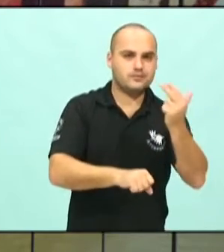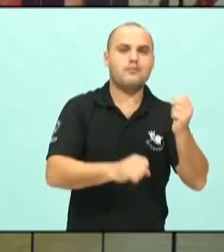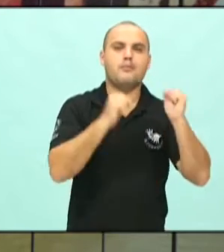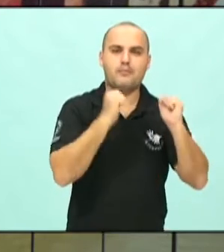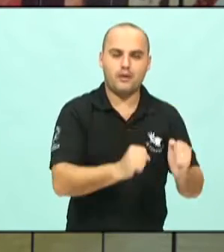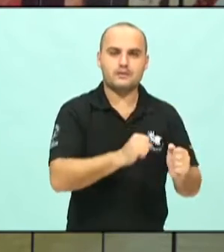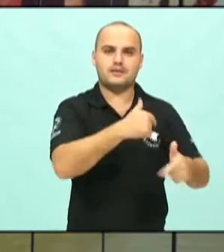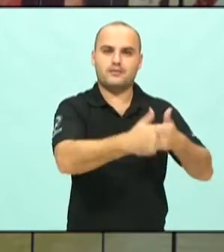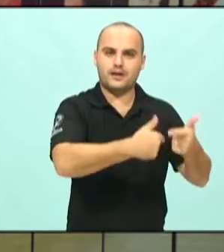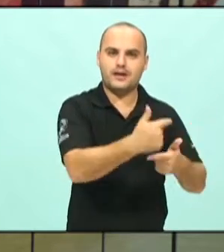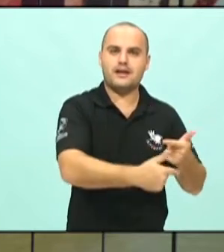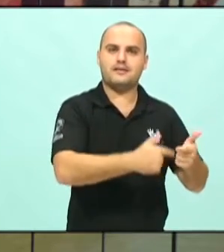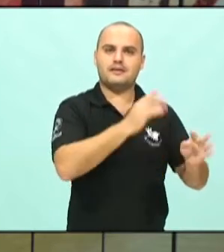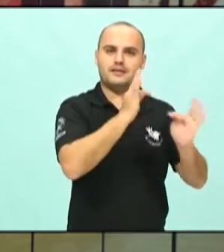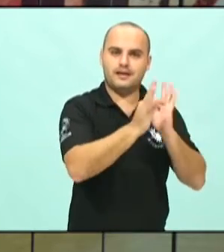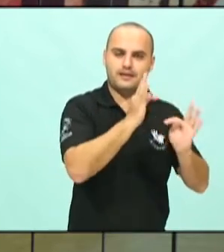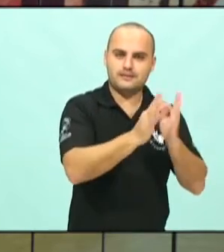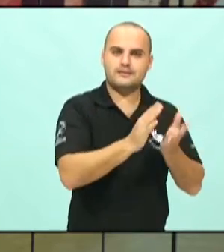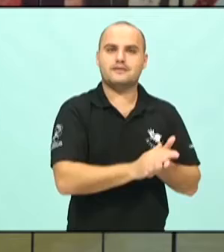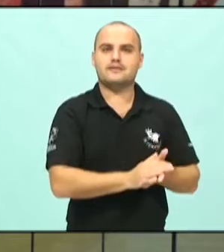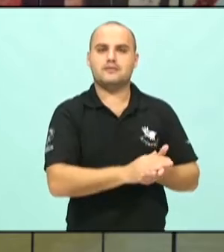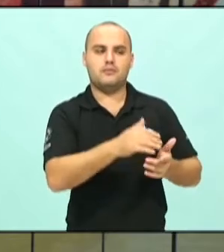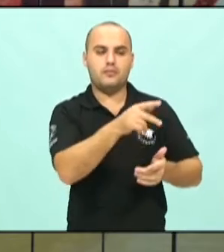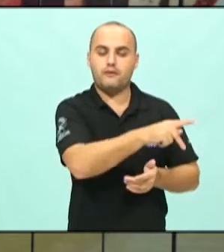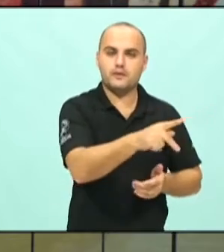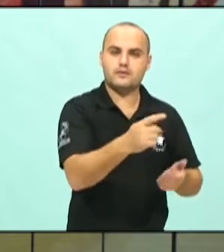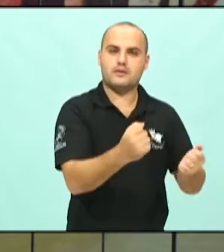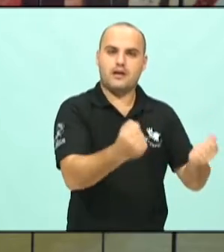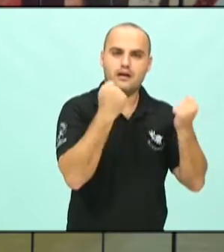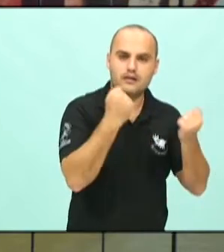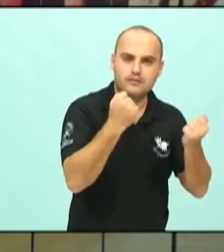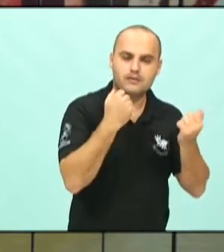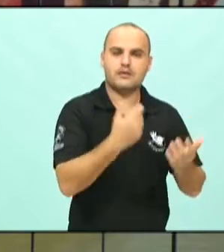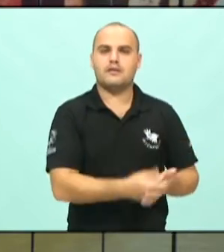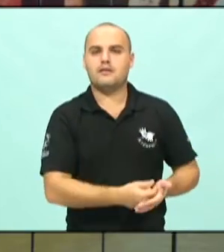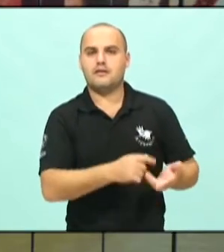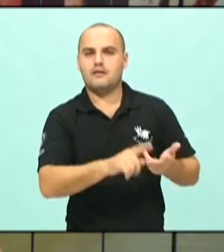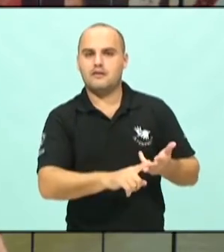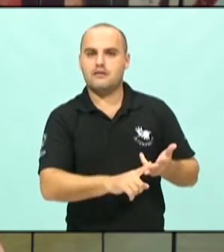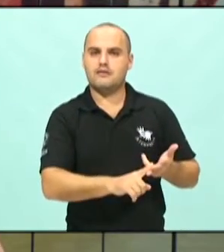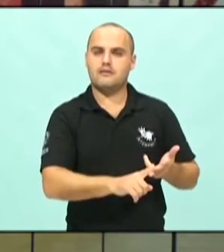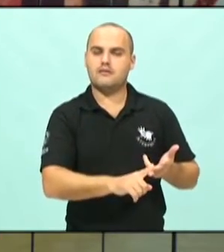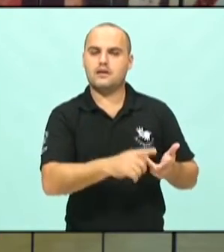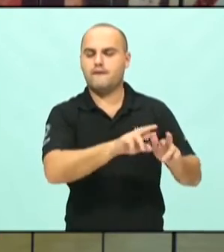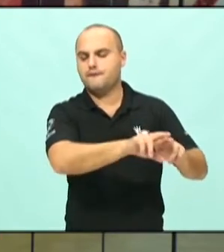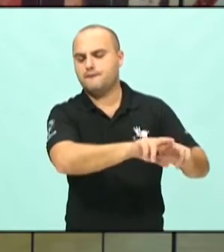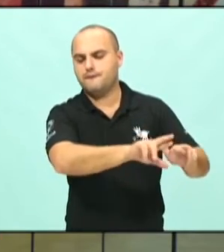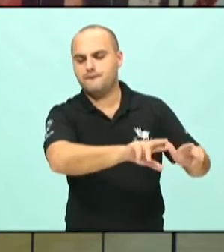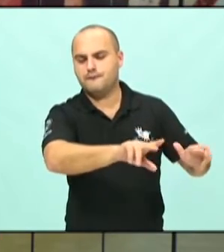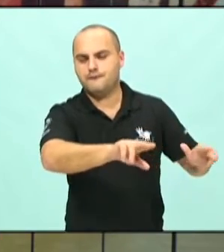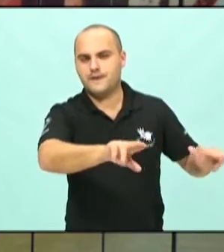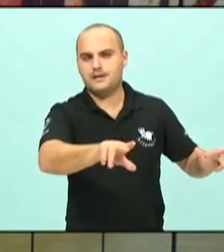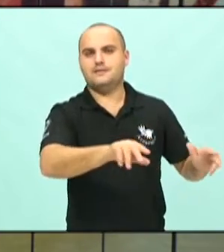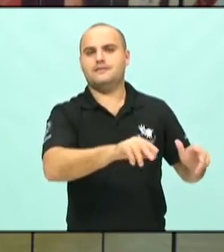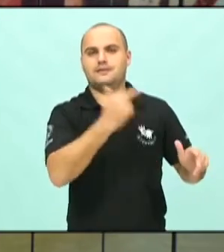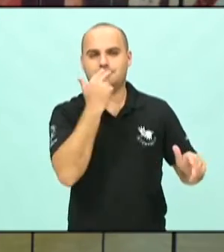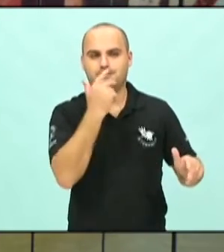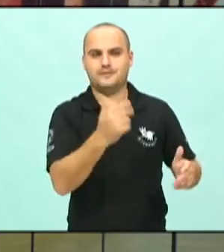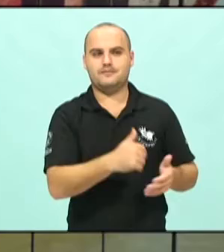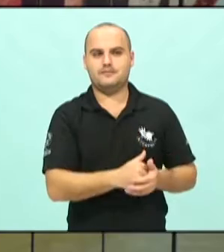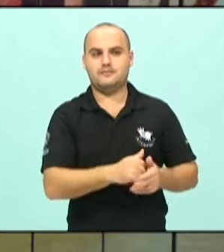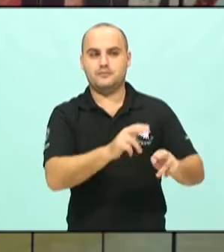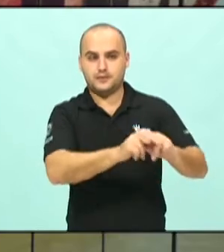como técnico, auxiliar técnico, professor de academia, personal trainer, né, assessoria esportiva. Essa é a diferença. Então,